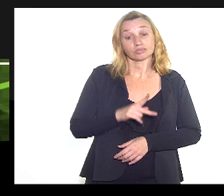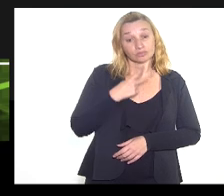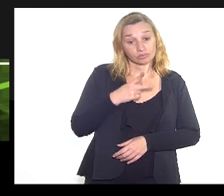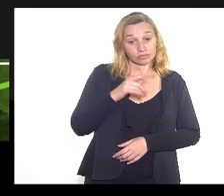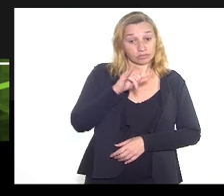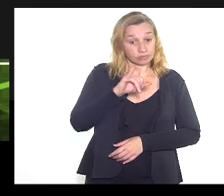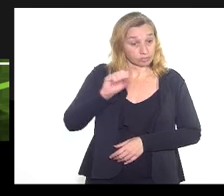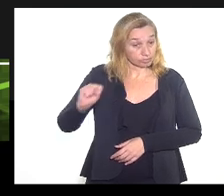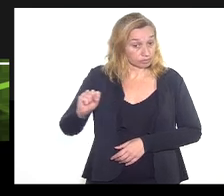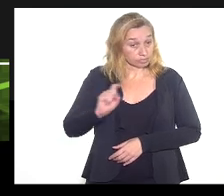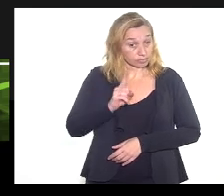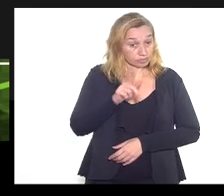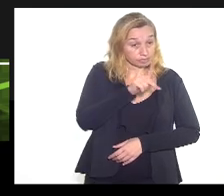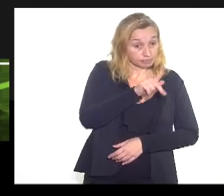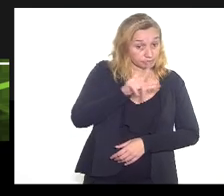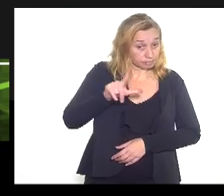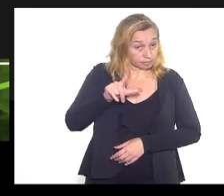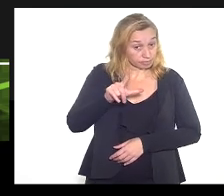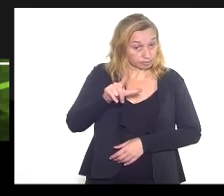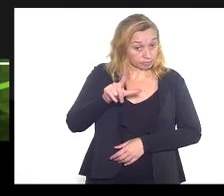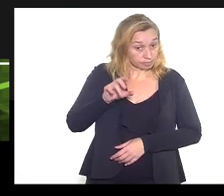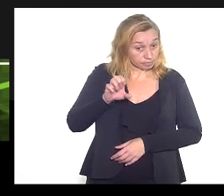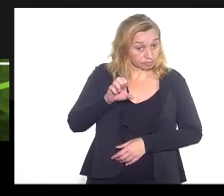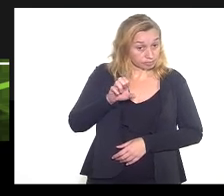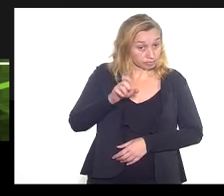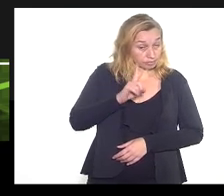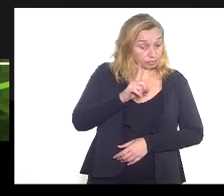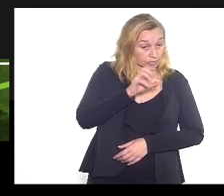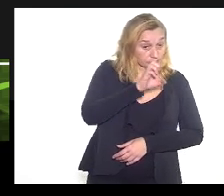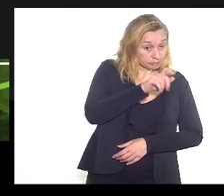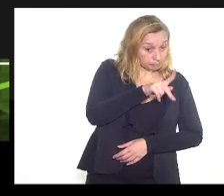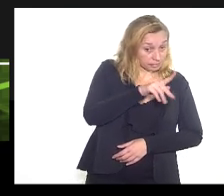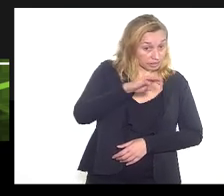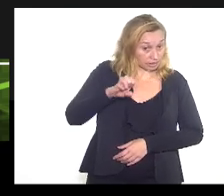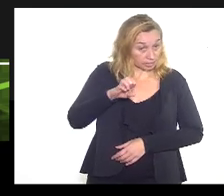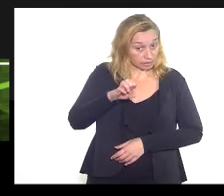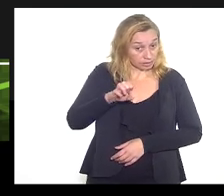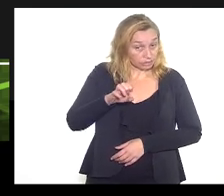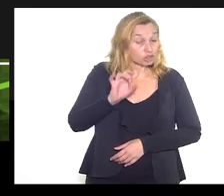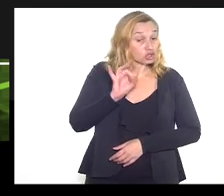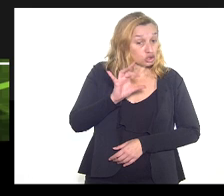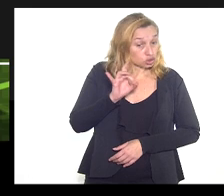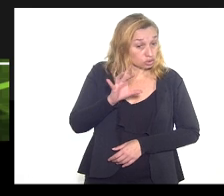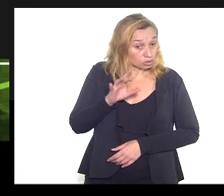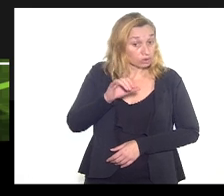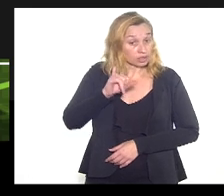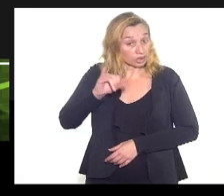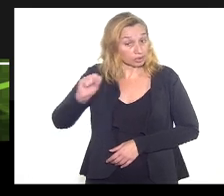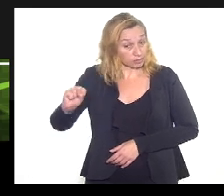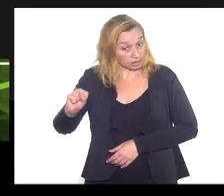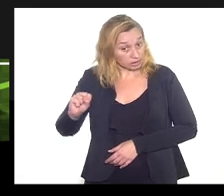PE. Se fosse PE, eu estaria falando de apropriação de débito.